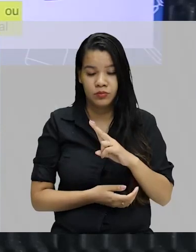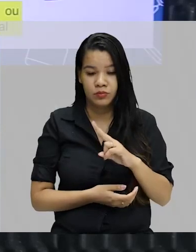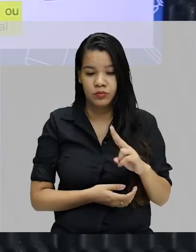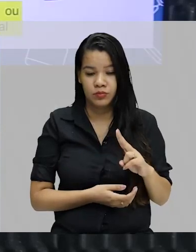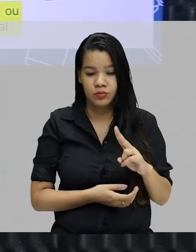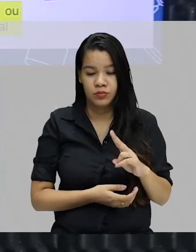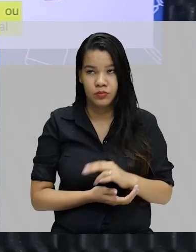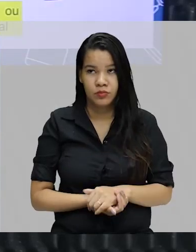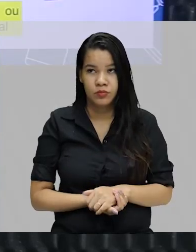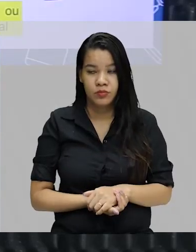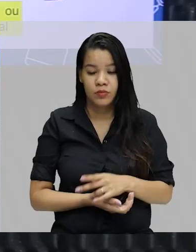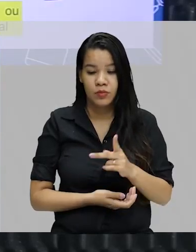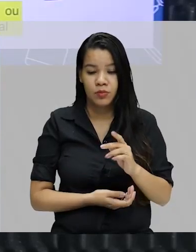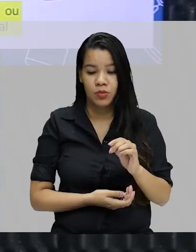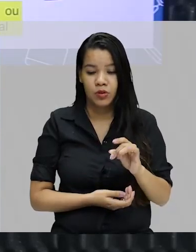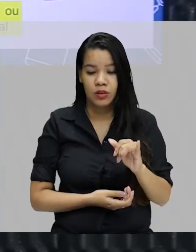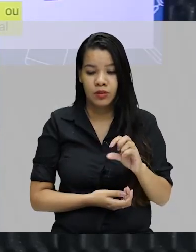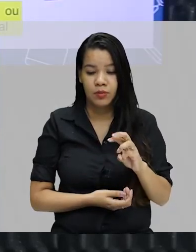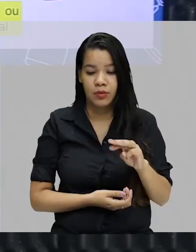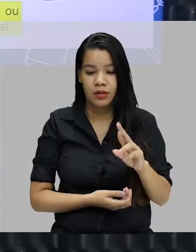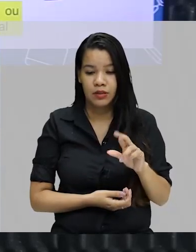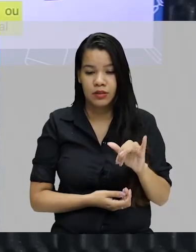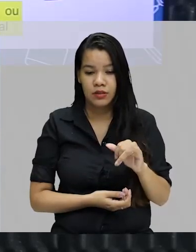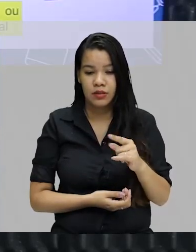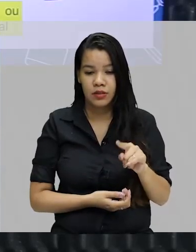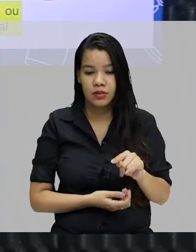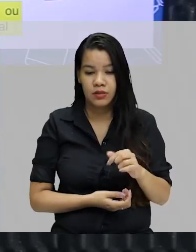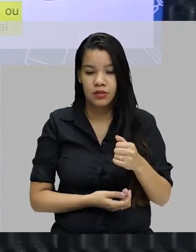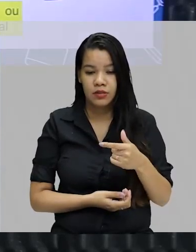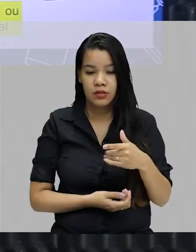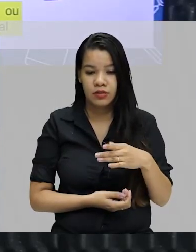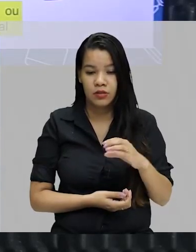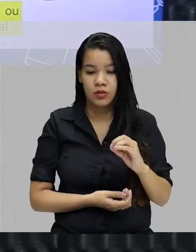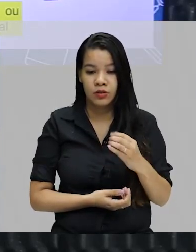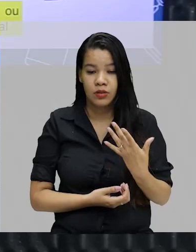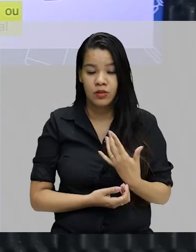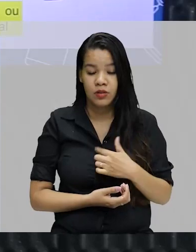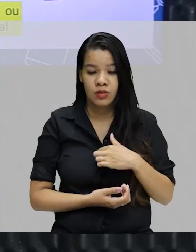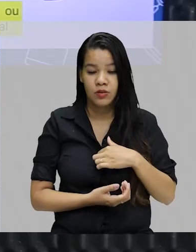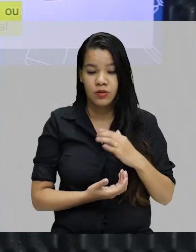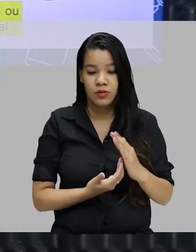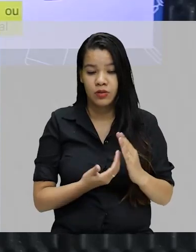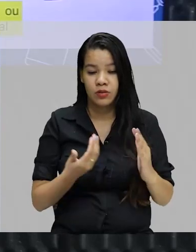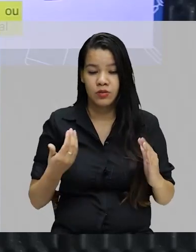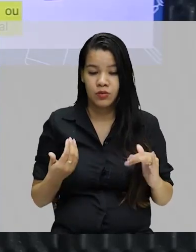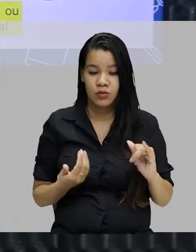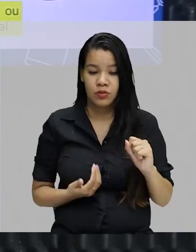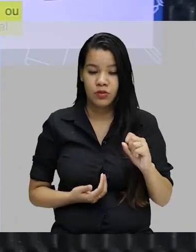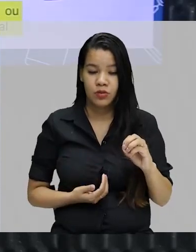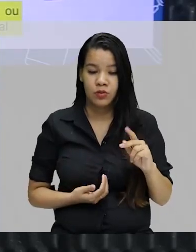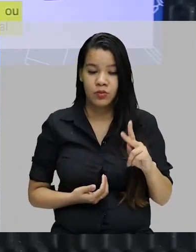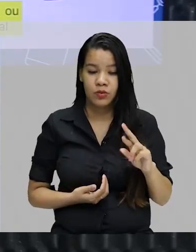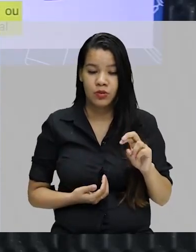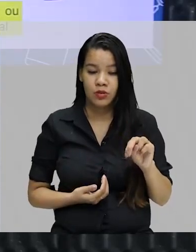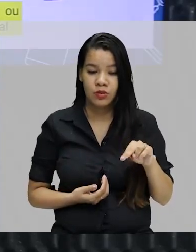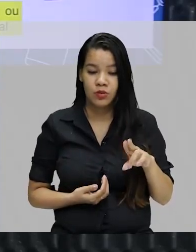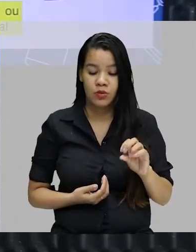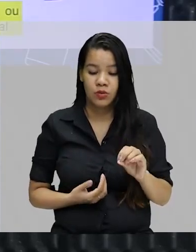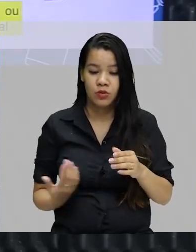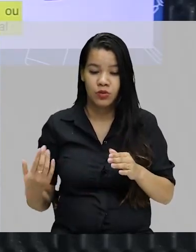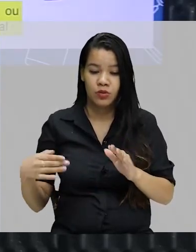o ponto de polimerização, beleza? Então, eu vou sair do isopreno e vou chegar